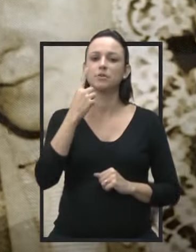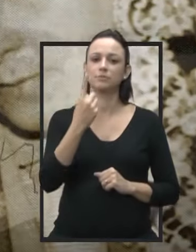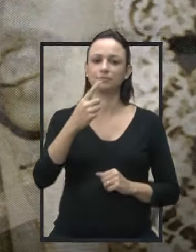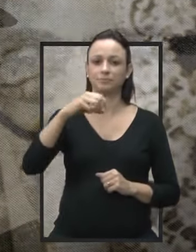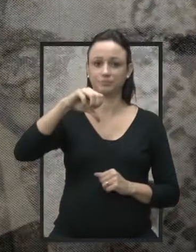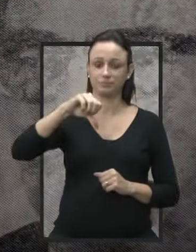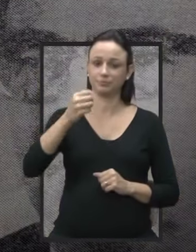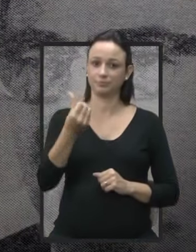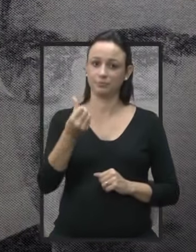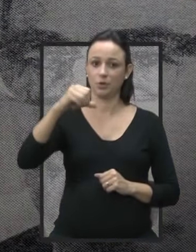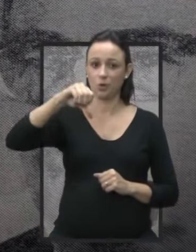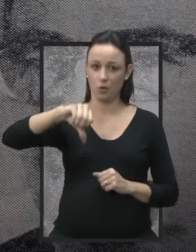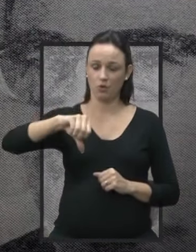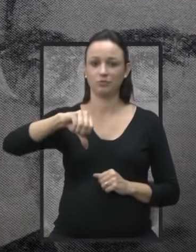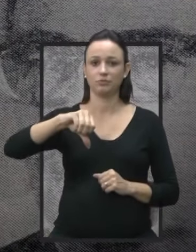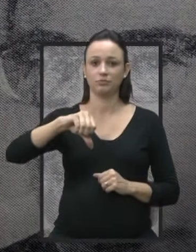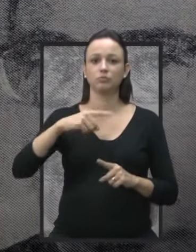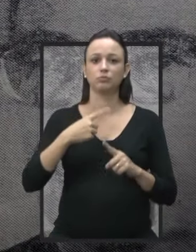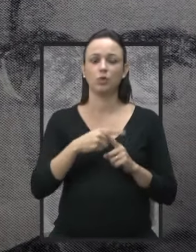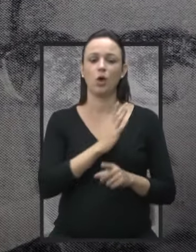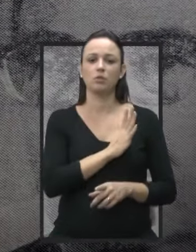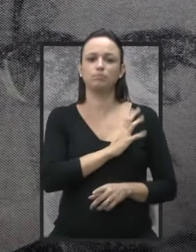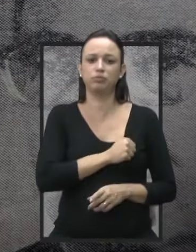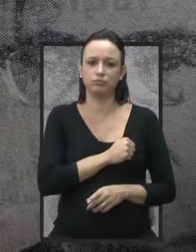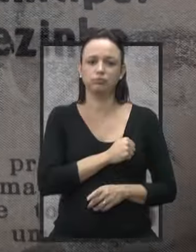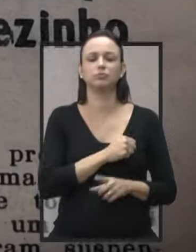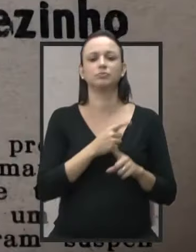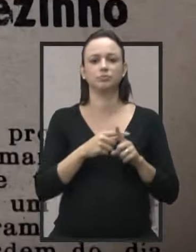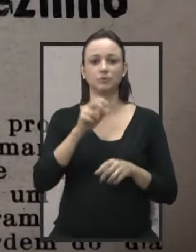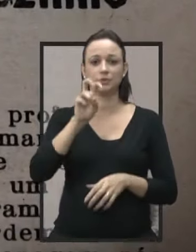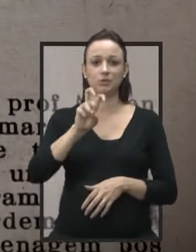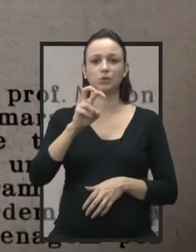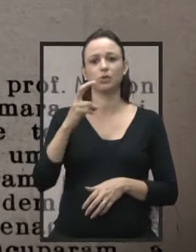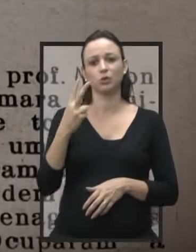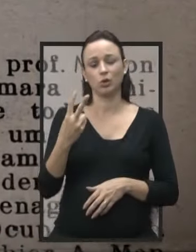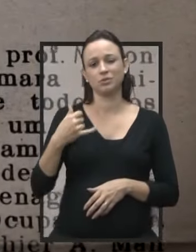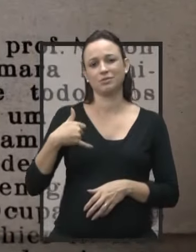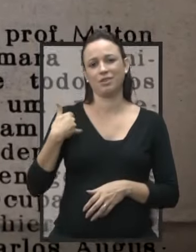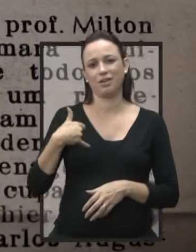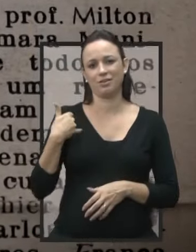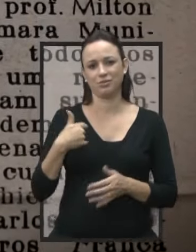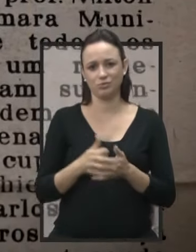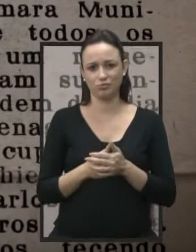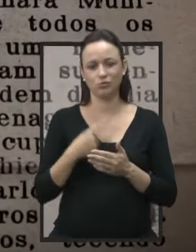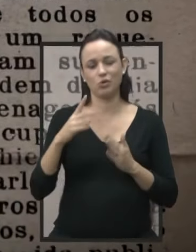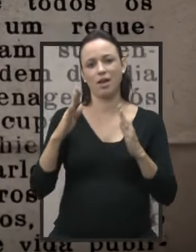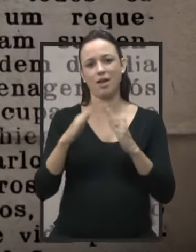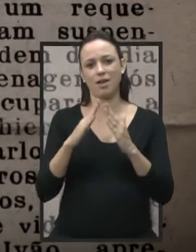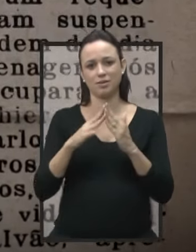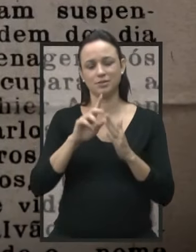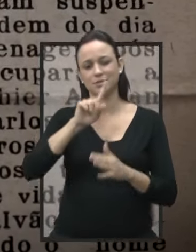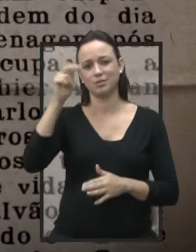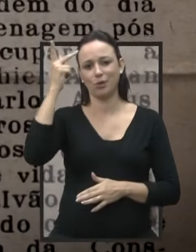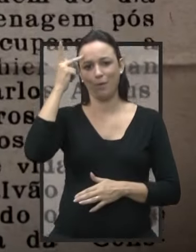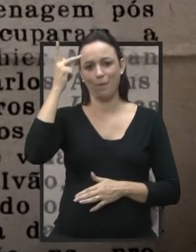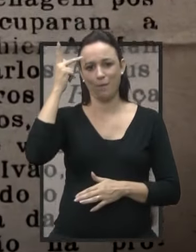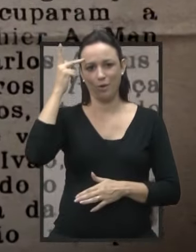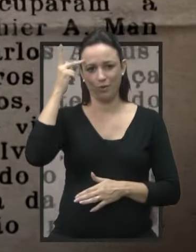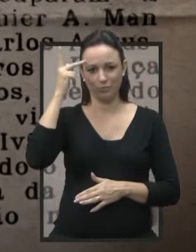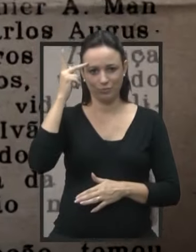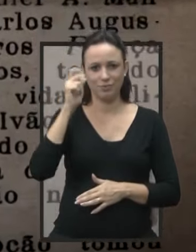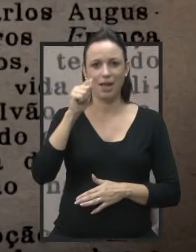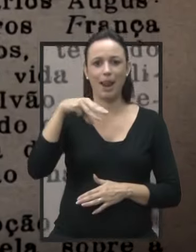de 1969, vítima de infarto aos 52 anos de idade, em sua residência em São